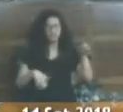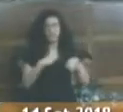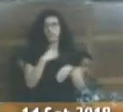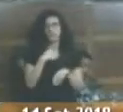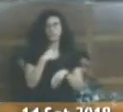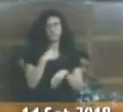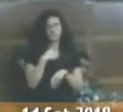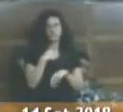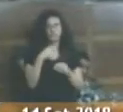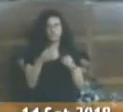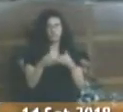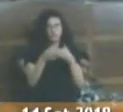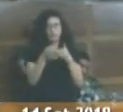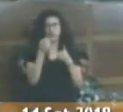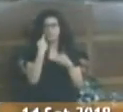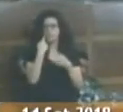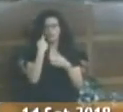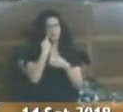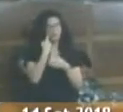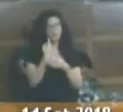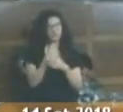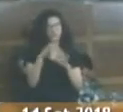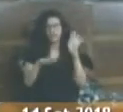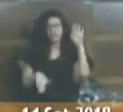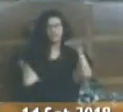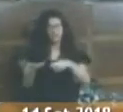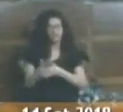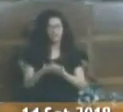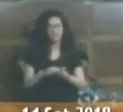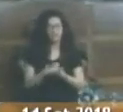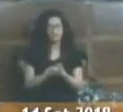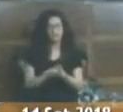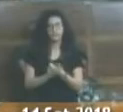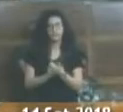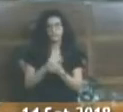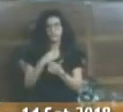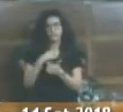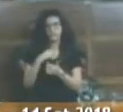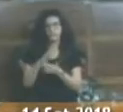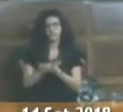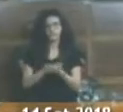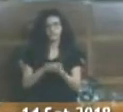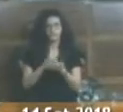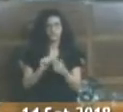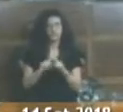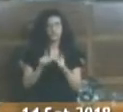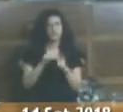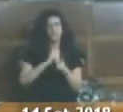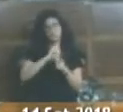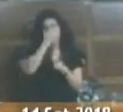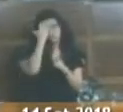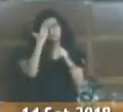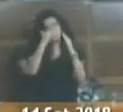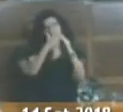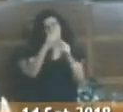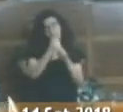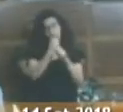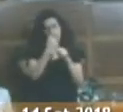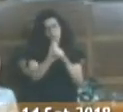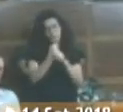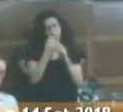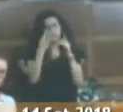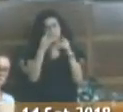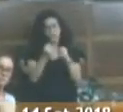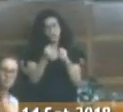podemos desembarcar, pescar, nadar, entre outras coisas, nada, não pode fazer nada. Mas tem gente que mora lá, tem construção, tem